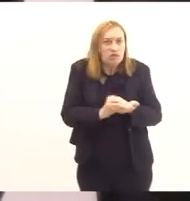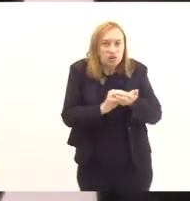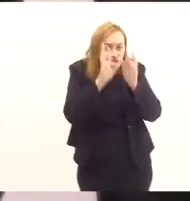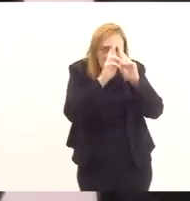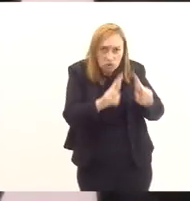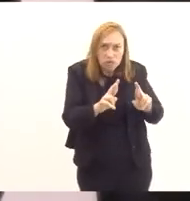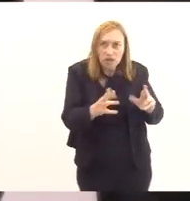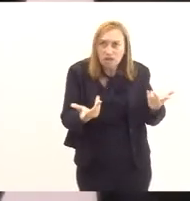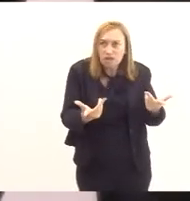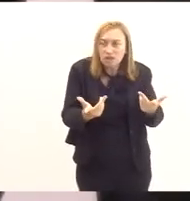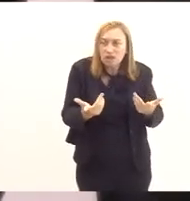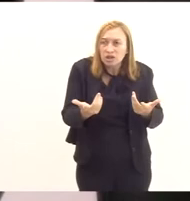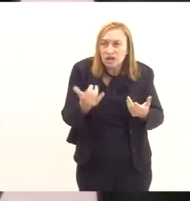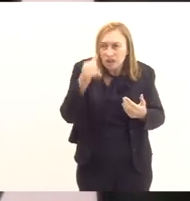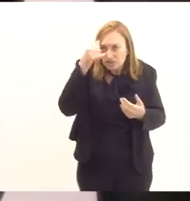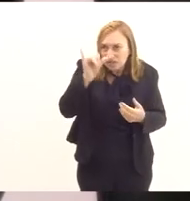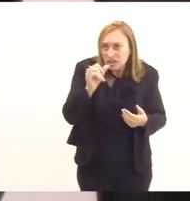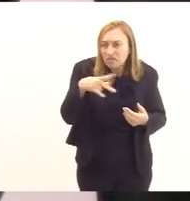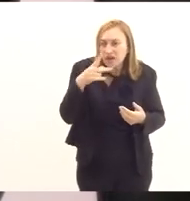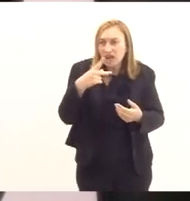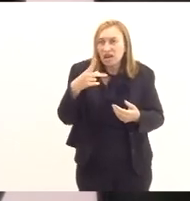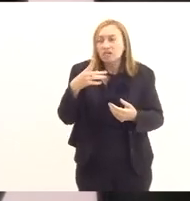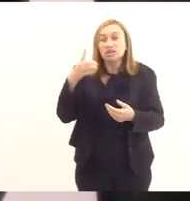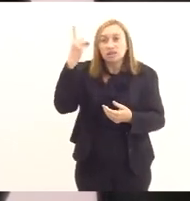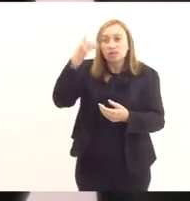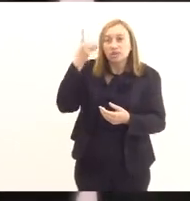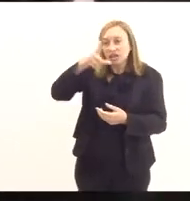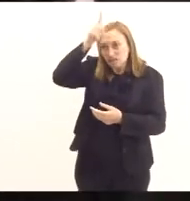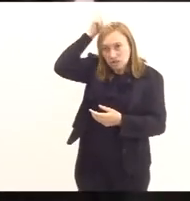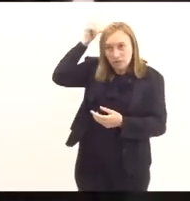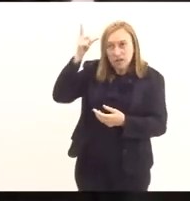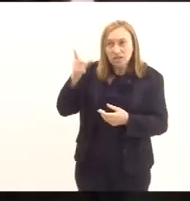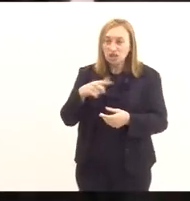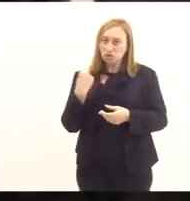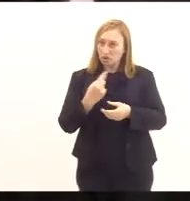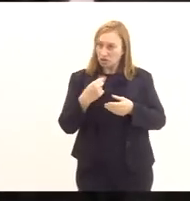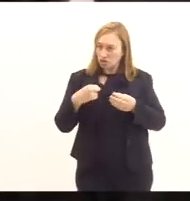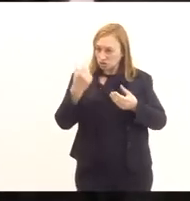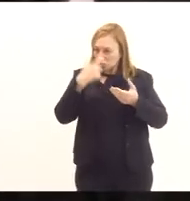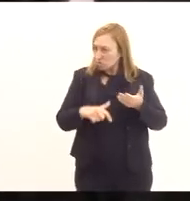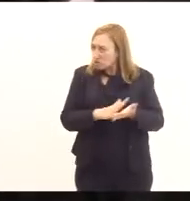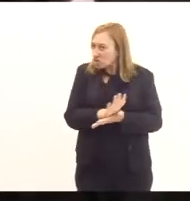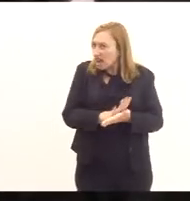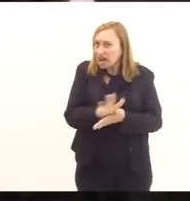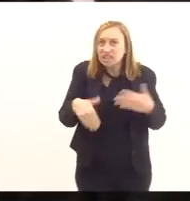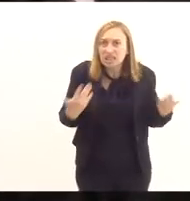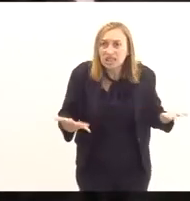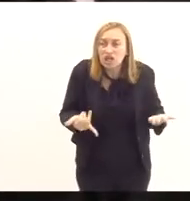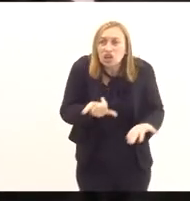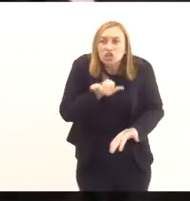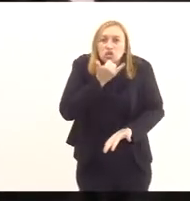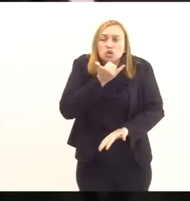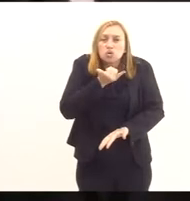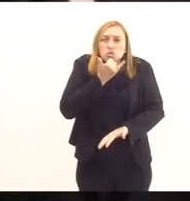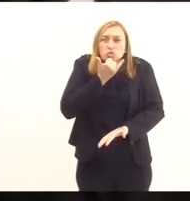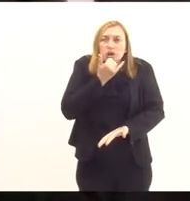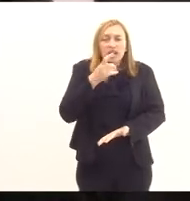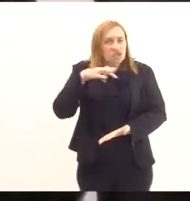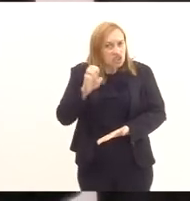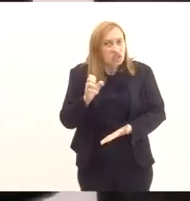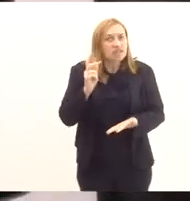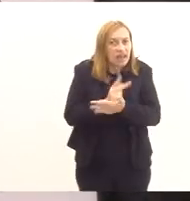falou o nome do deputado escola mas tá aqui ele entrega o deputado dos Paulo e nós não somos nada desculpa de jantar errado